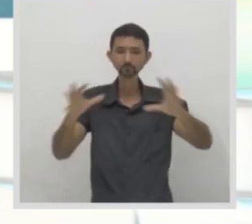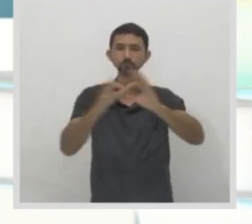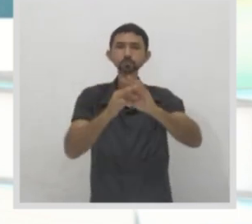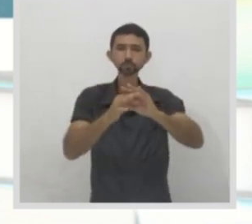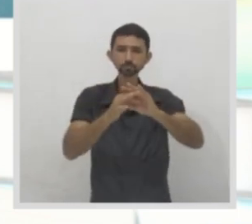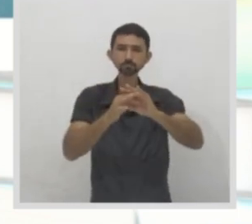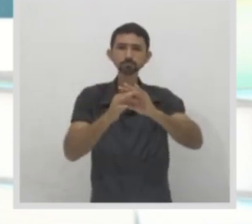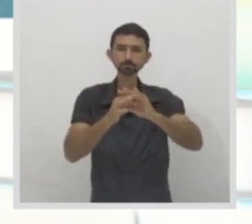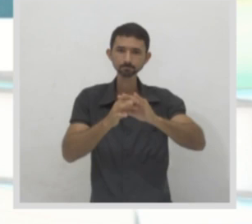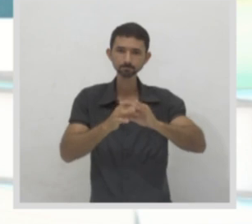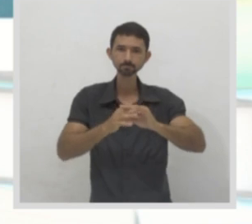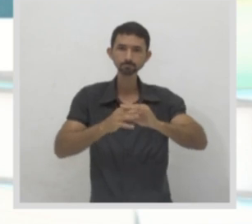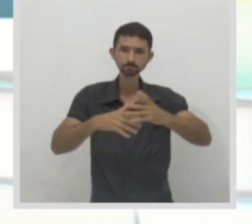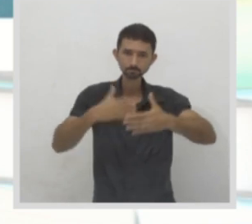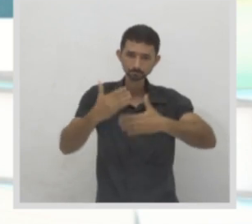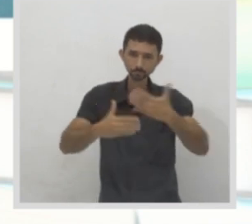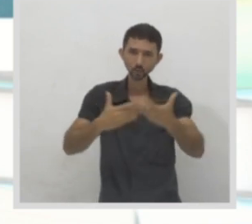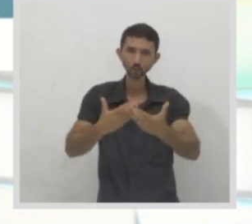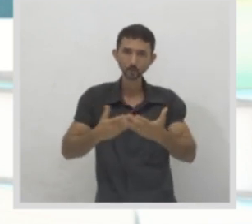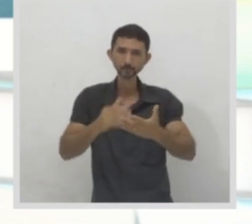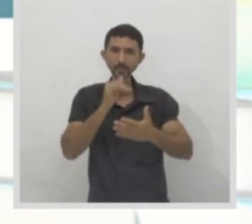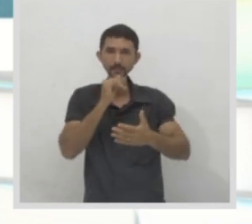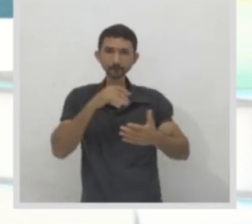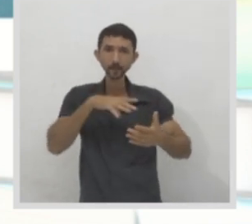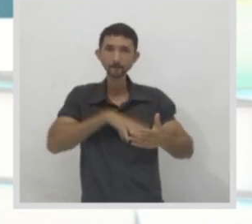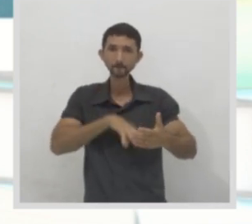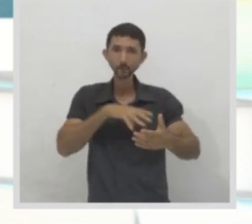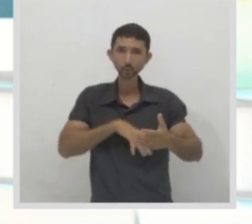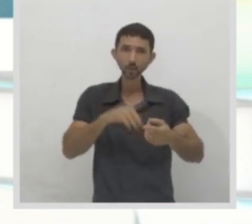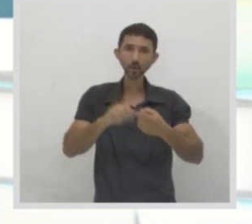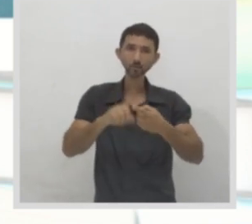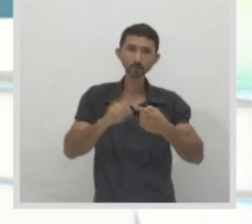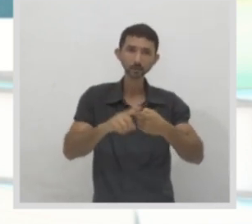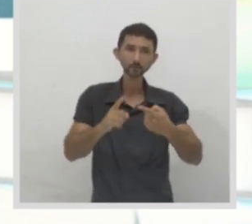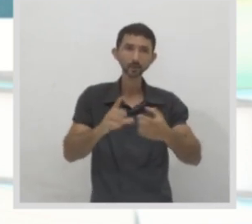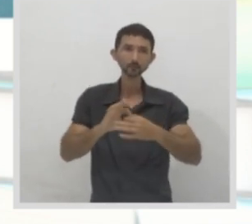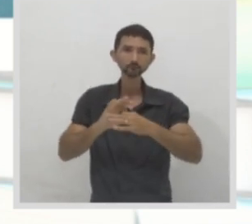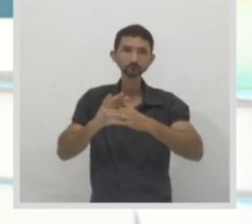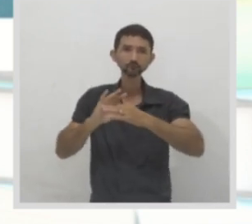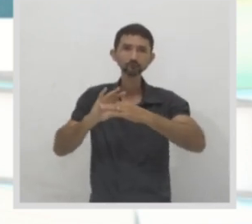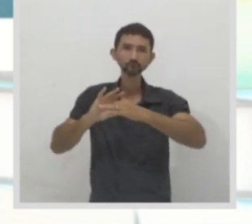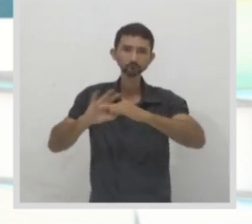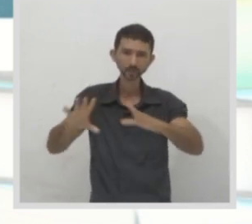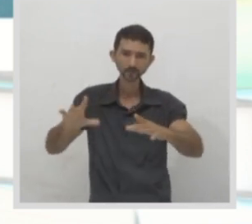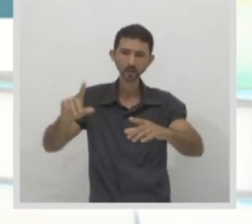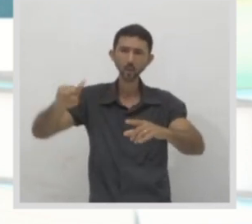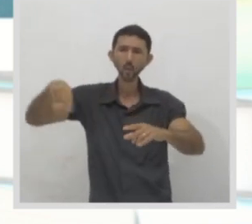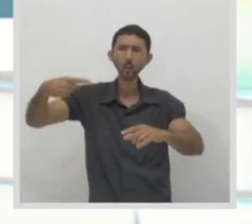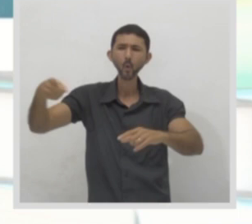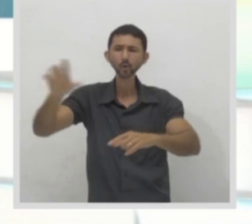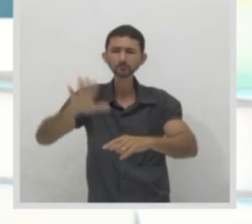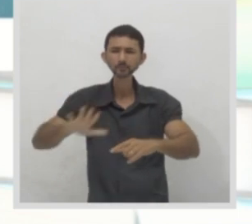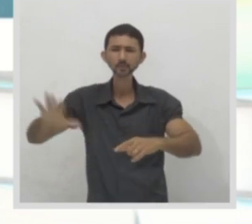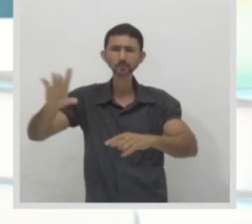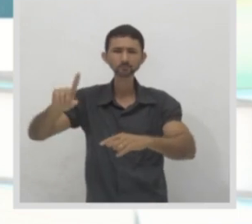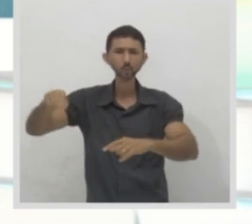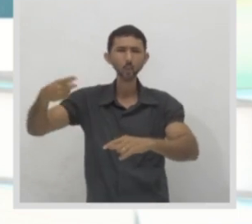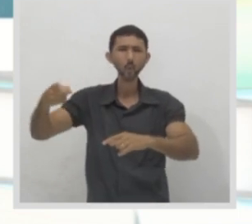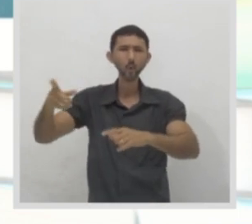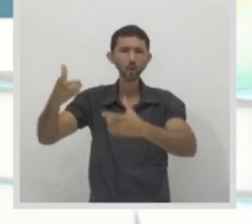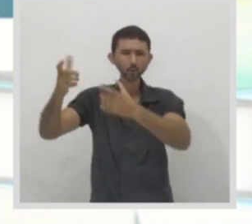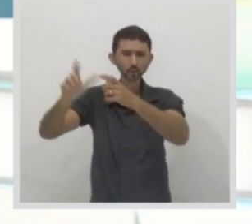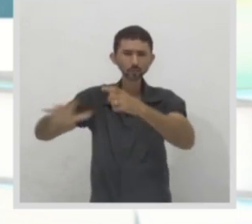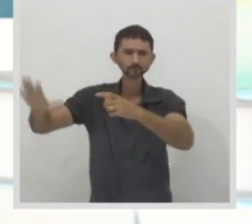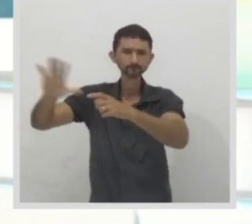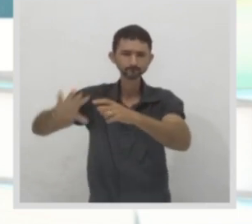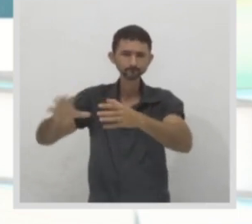portugueses. Em contrapartida, Portugal cede a região de Olivença, né, que fica entre Espanha e Portugal. A gente já está falando de uma